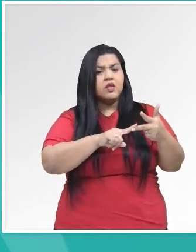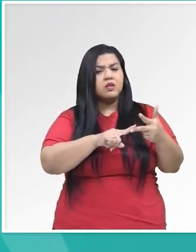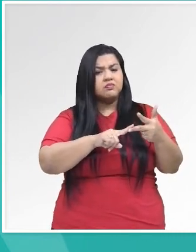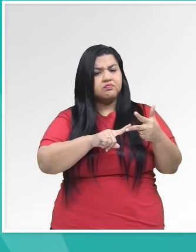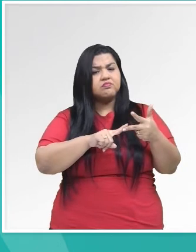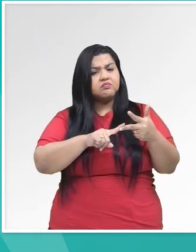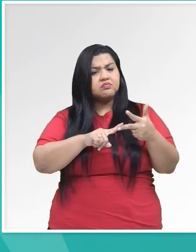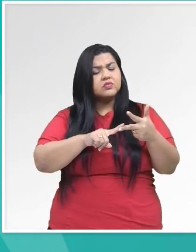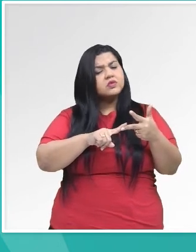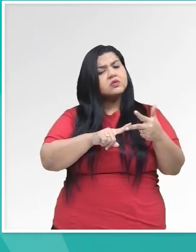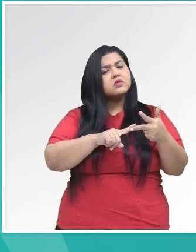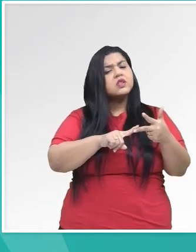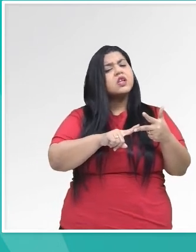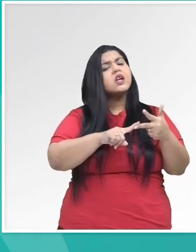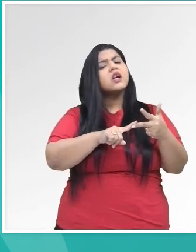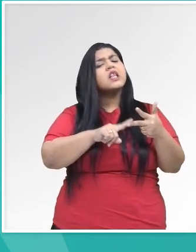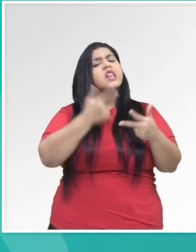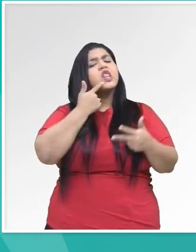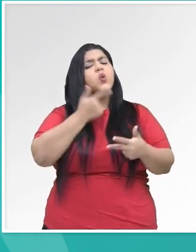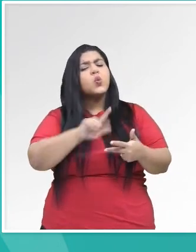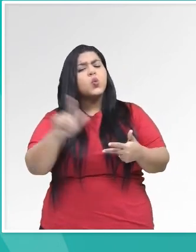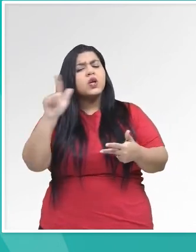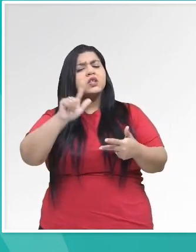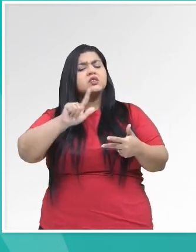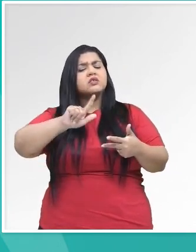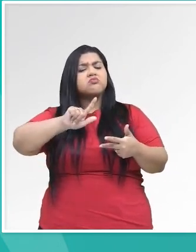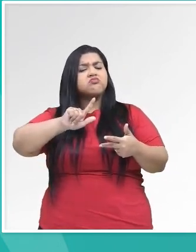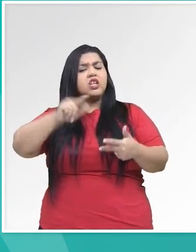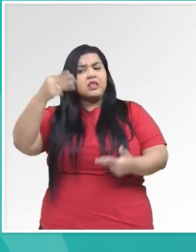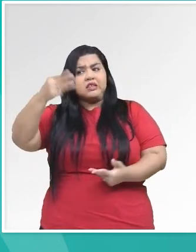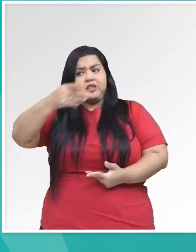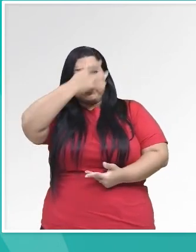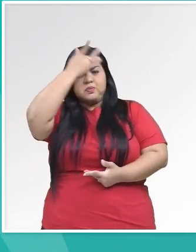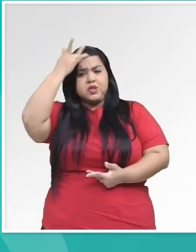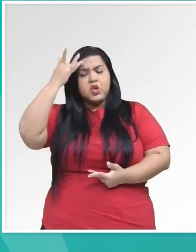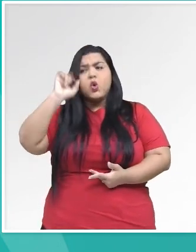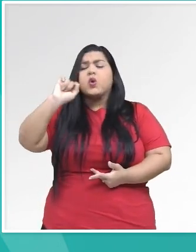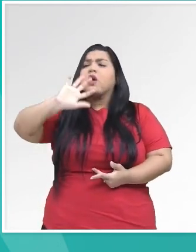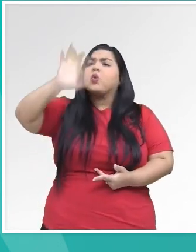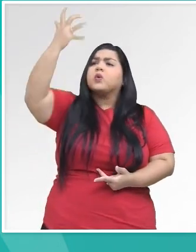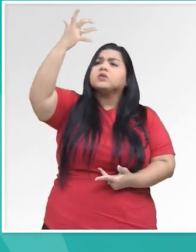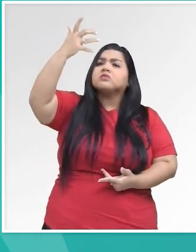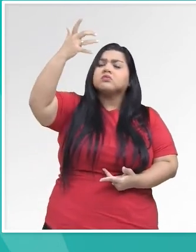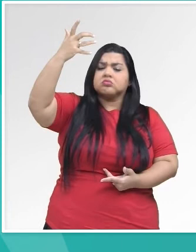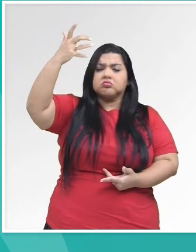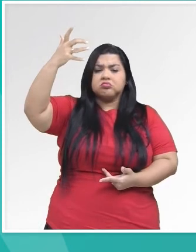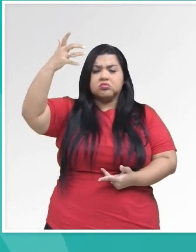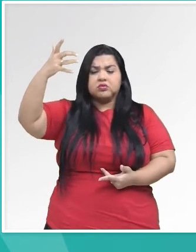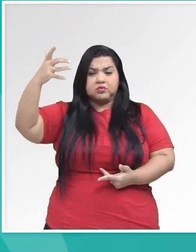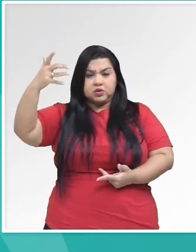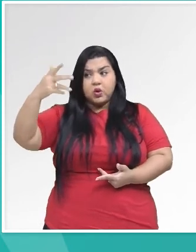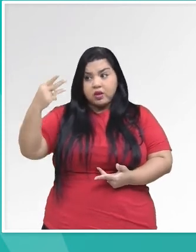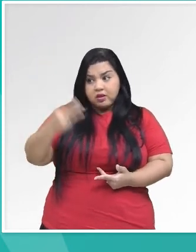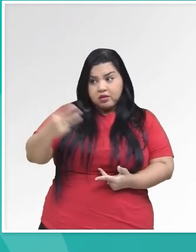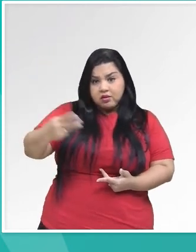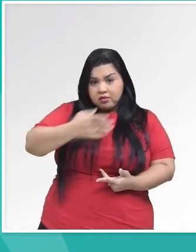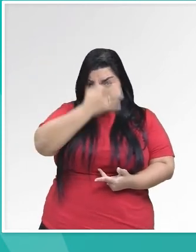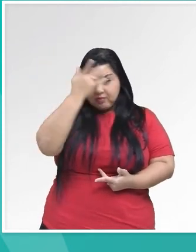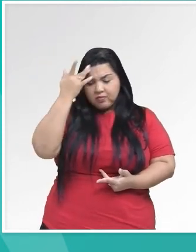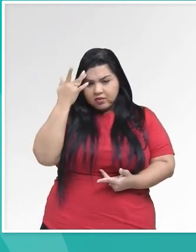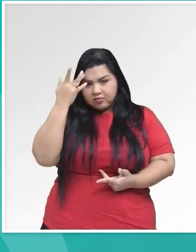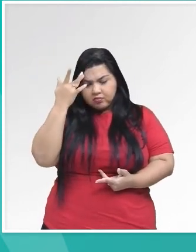traz informações, fala daquela coisa, daquilo que aconteceu, daquele acontecimento, na terceira